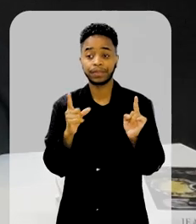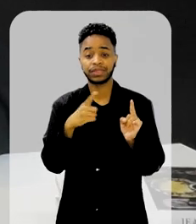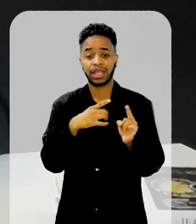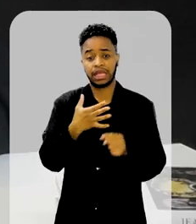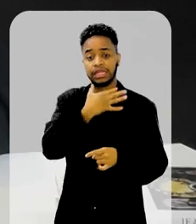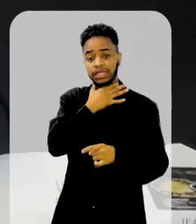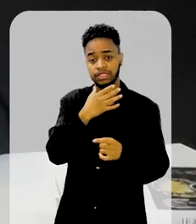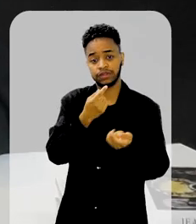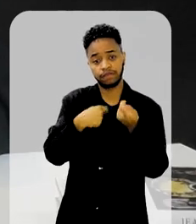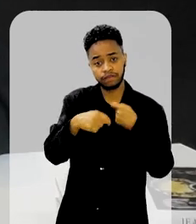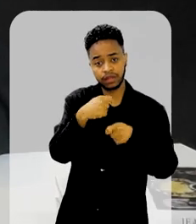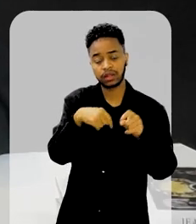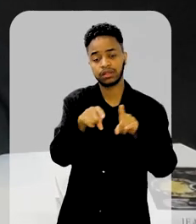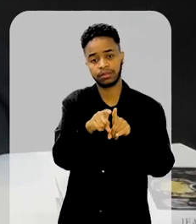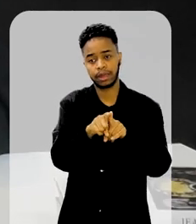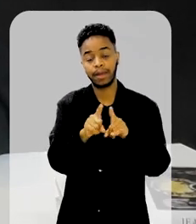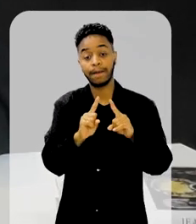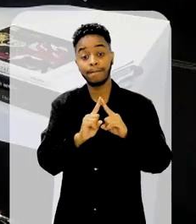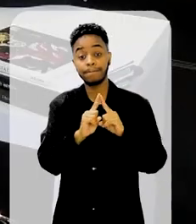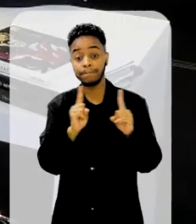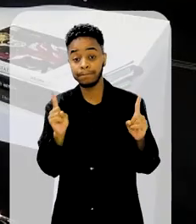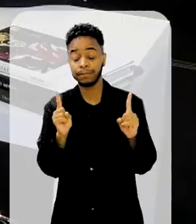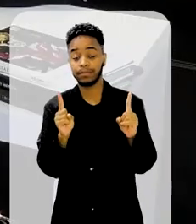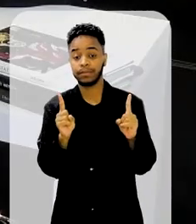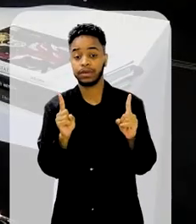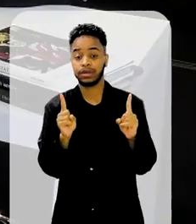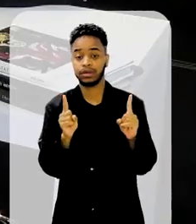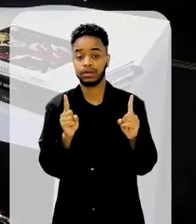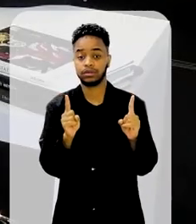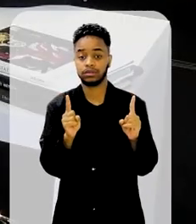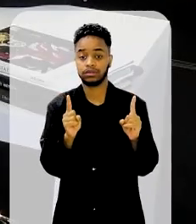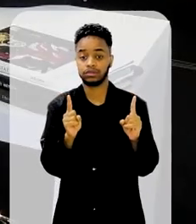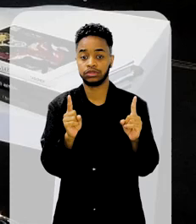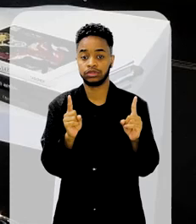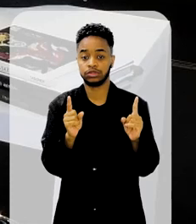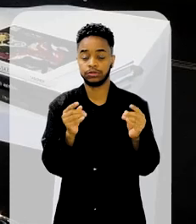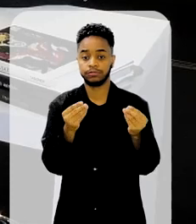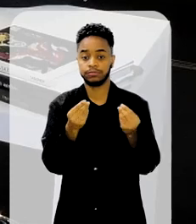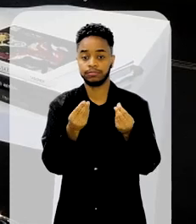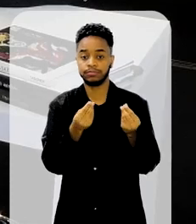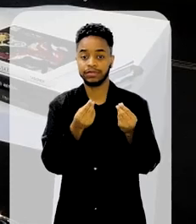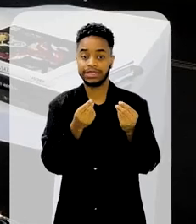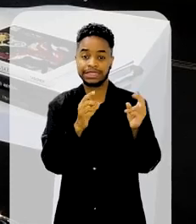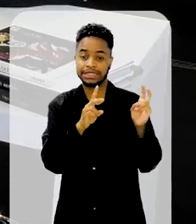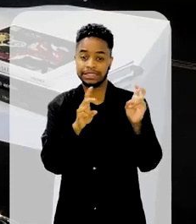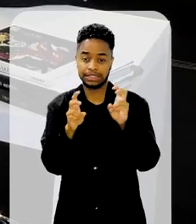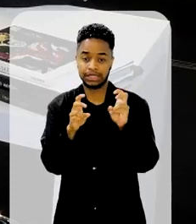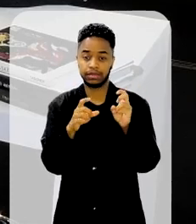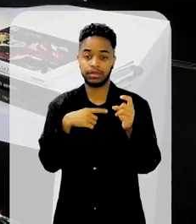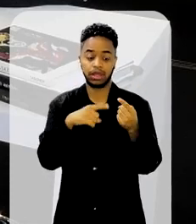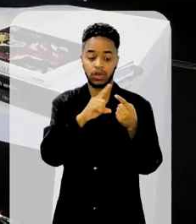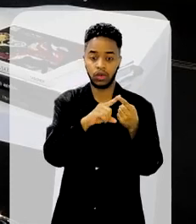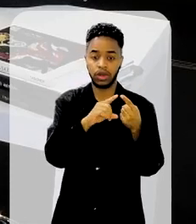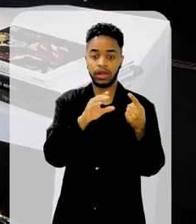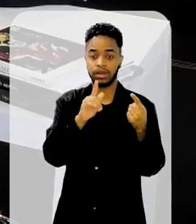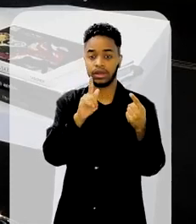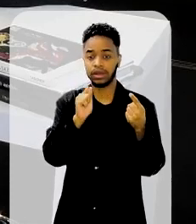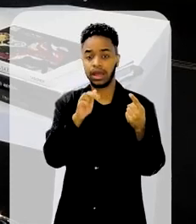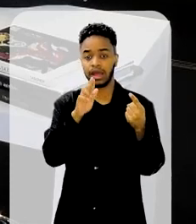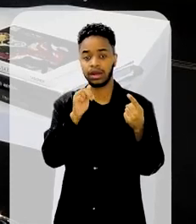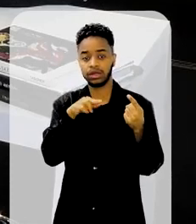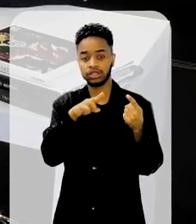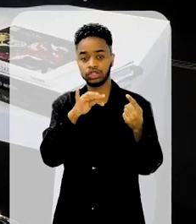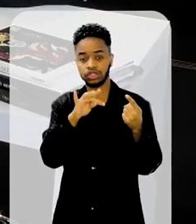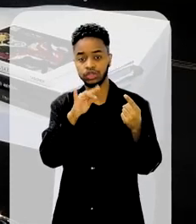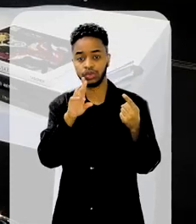mas existe também as crises financeiras existe tudo isso mas ali no nessa pegada de gar antigo e